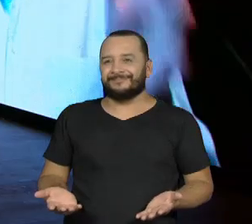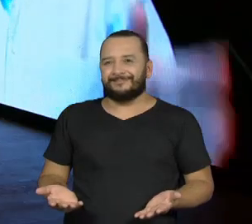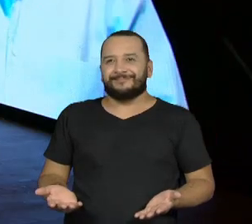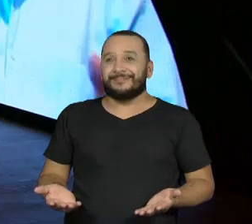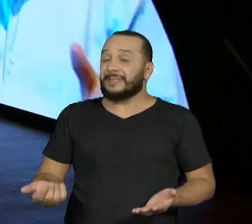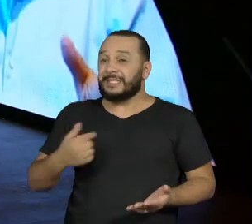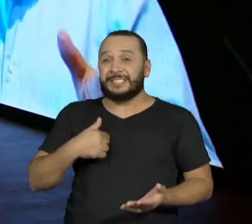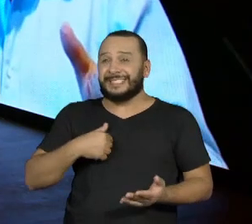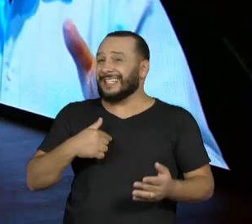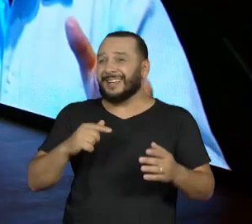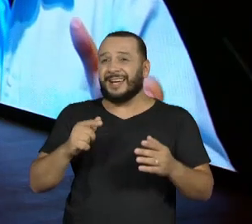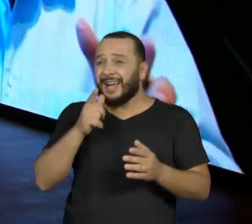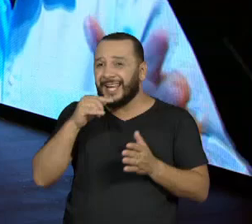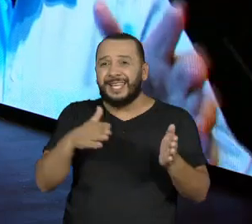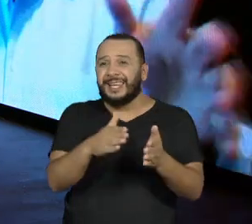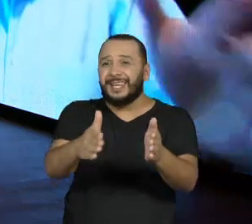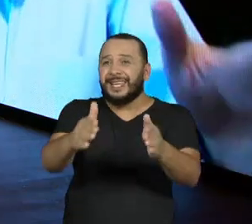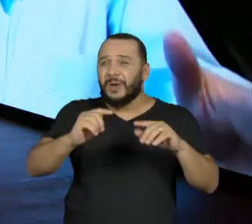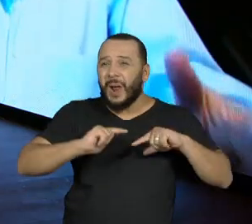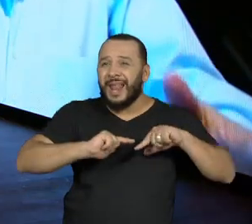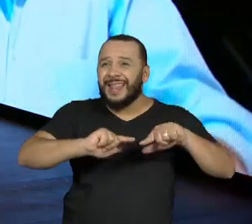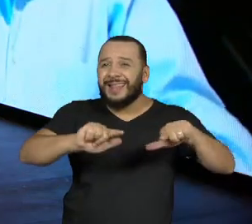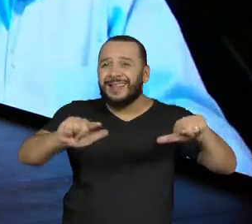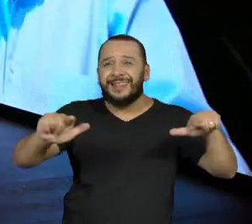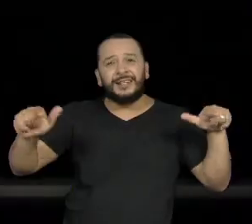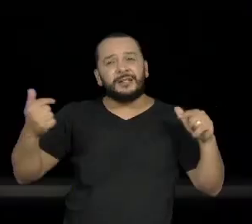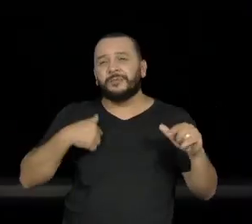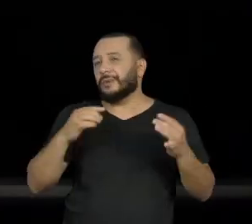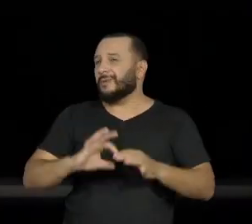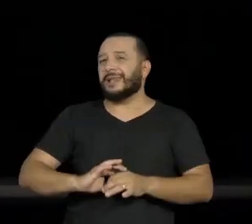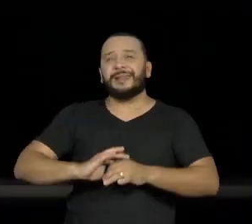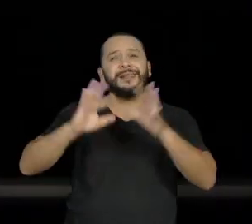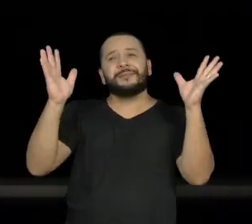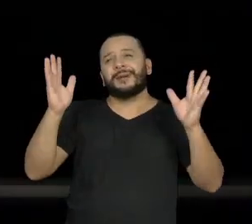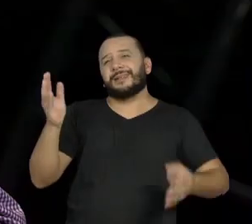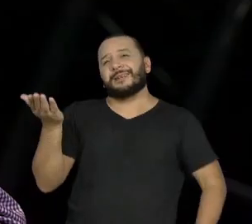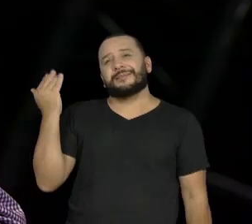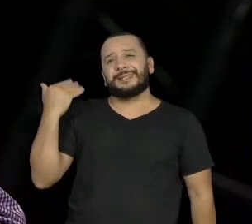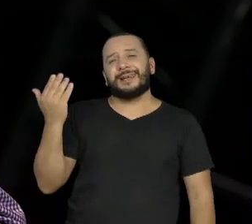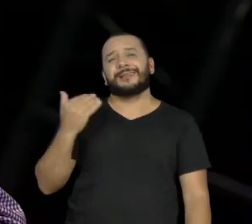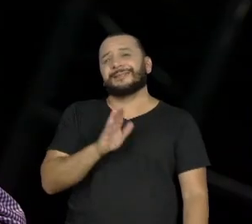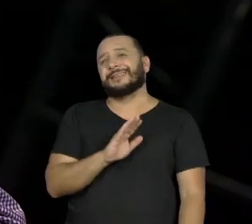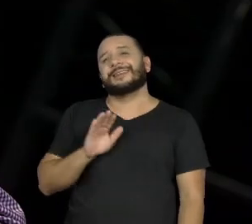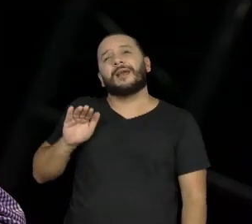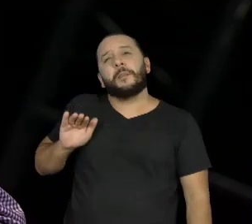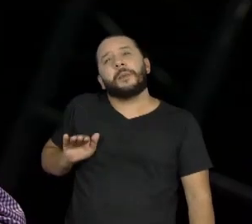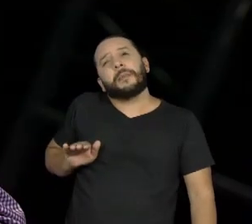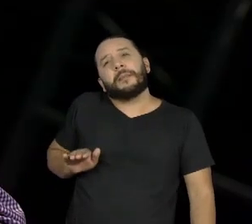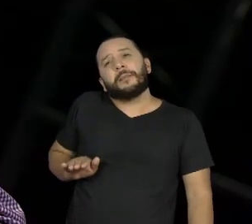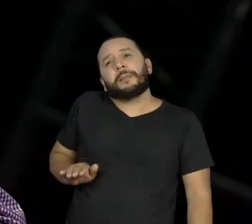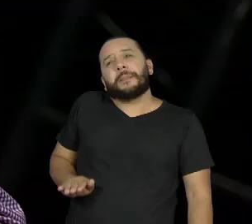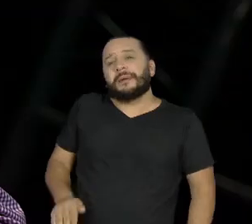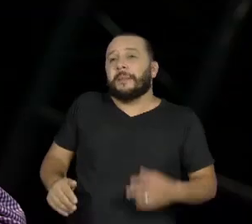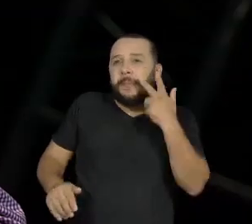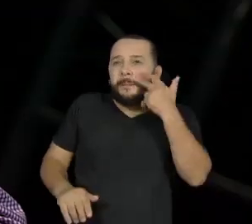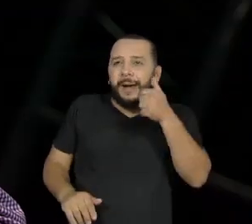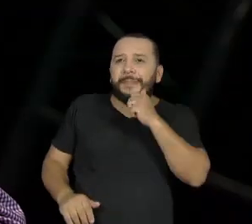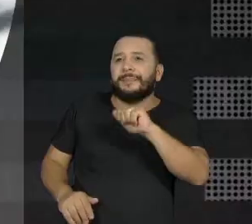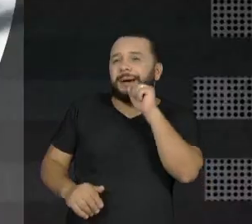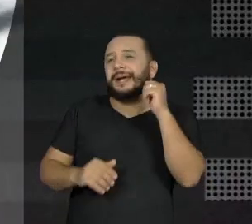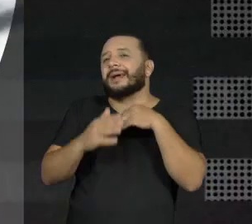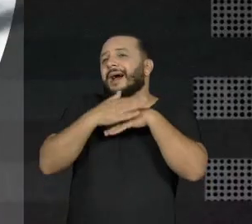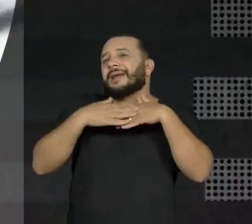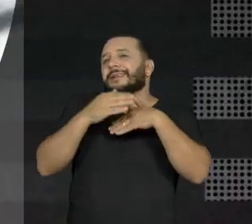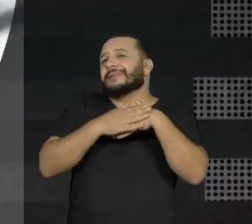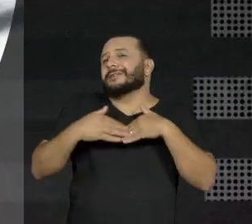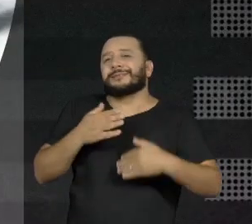com o rio limpo, com a liberdade de criança naquele tempo, com pais carinhosos. O que mais eu queria? Só faltava uma